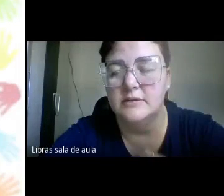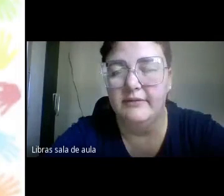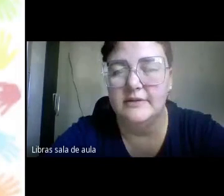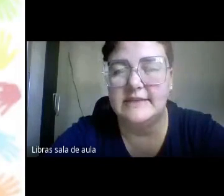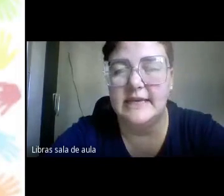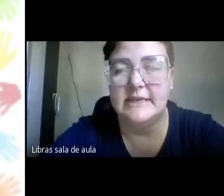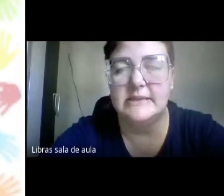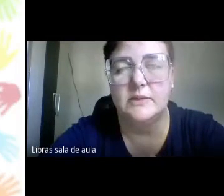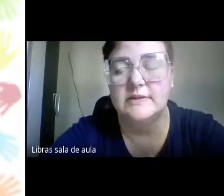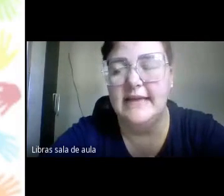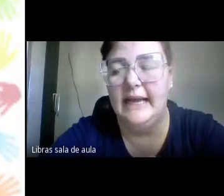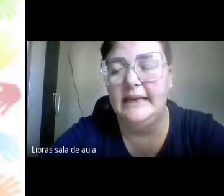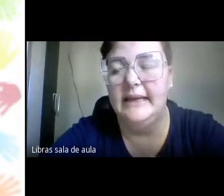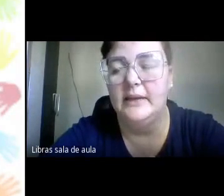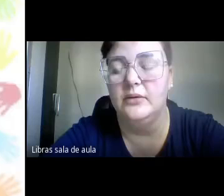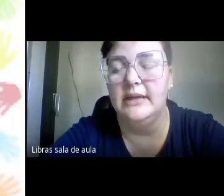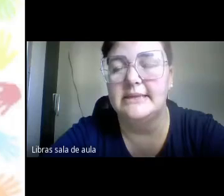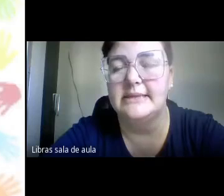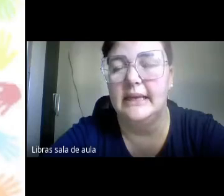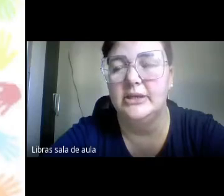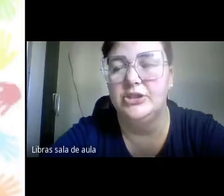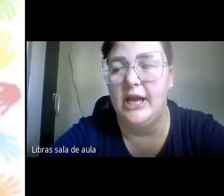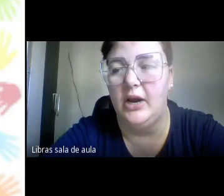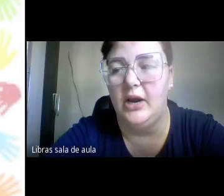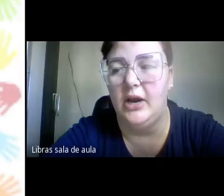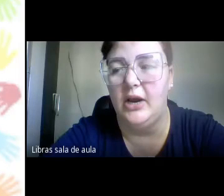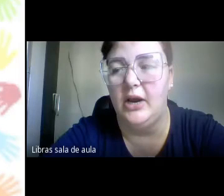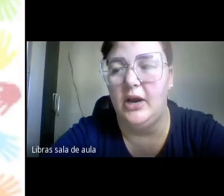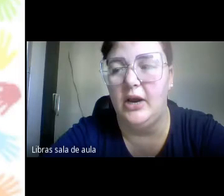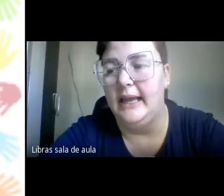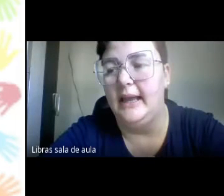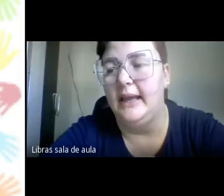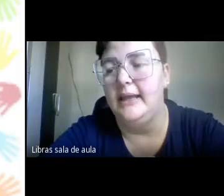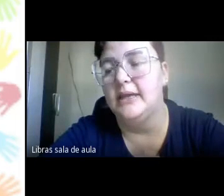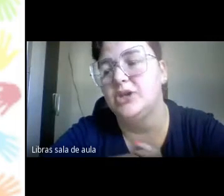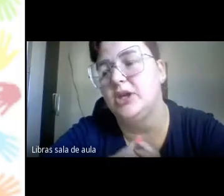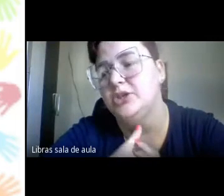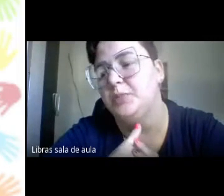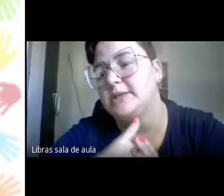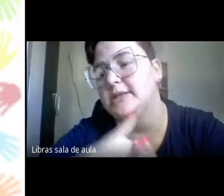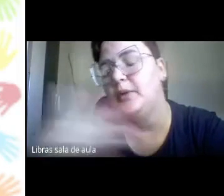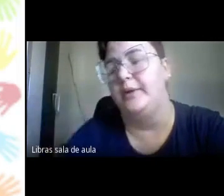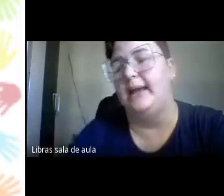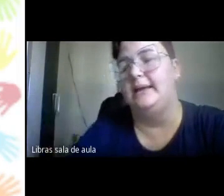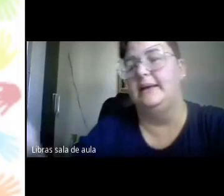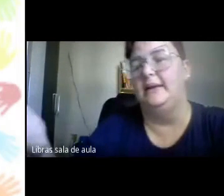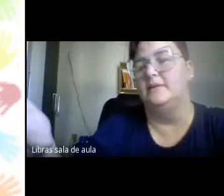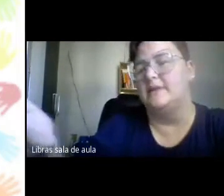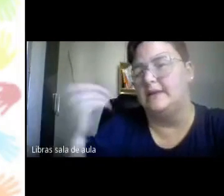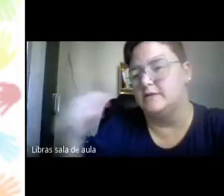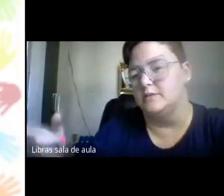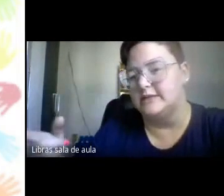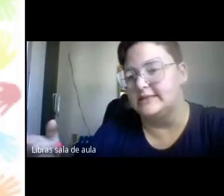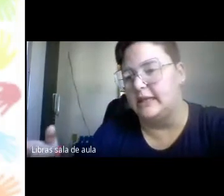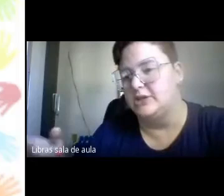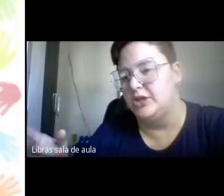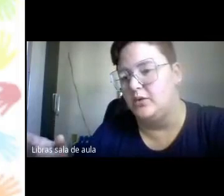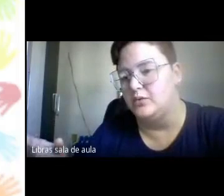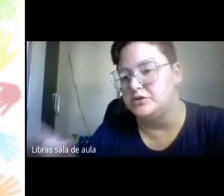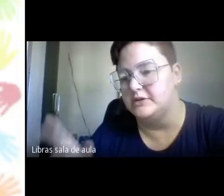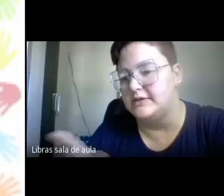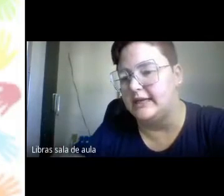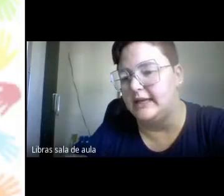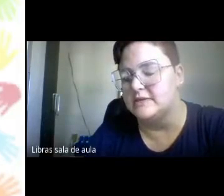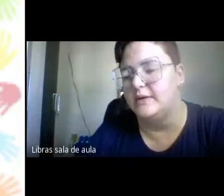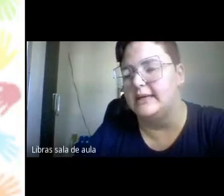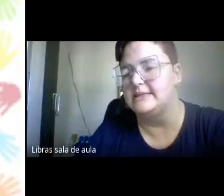trouxe para vocês usarem dentro da sala de aula, né? E a gente, por exemplo, eu e a Eliane, eu sei que somos da sala de recursos,